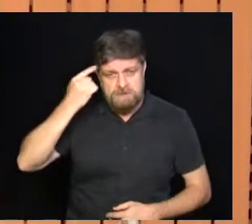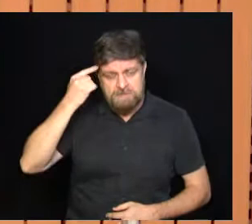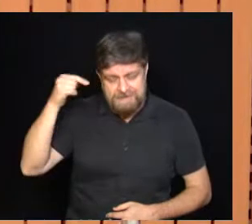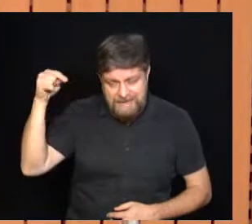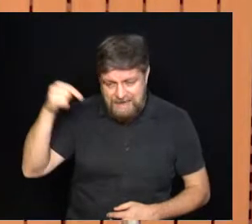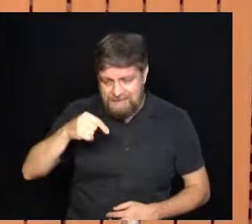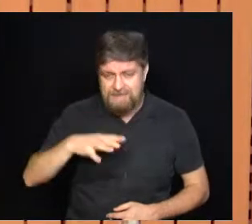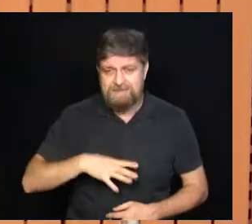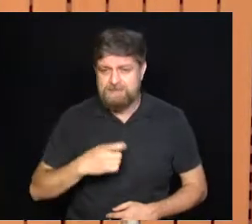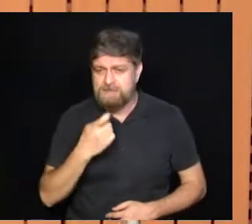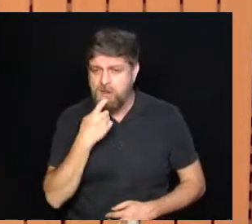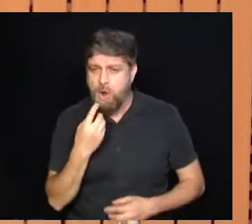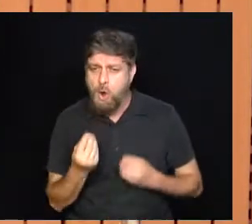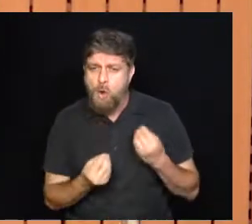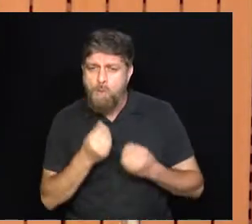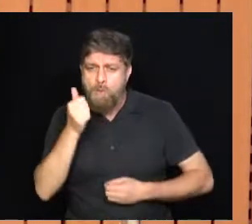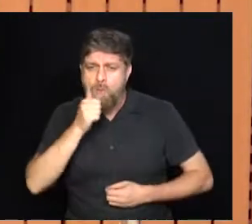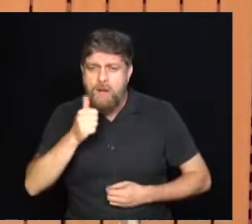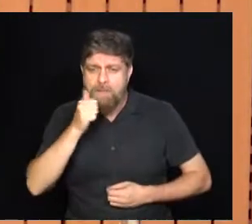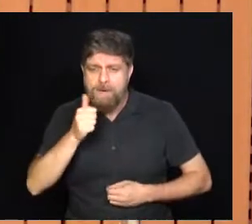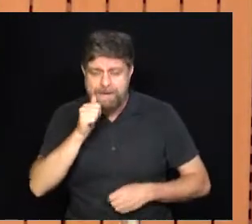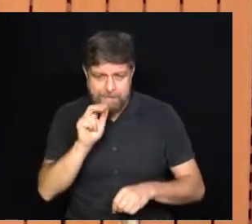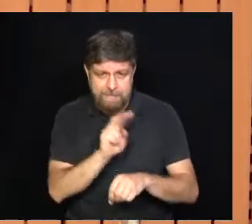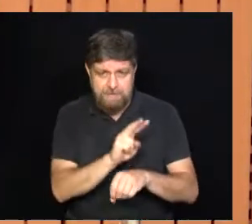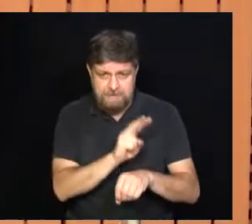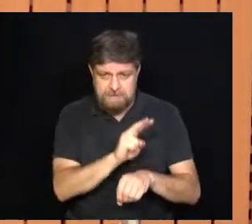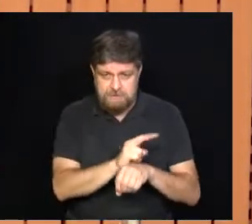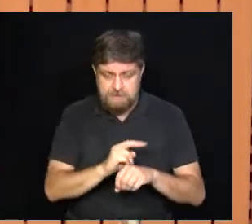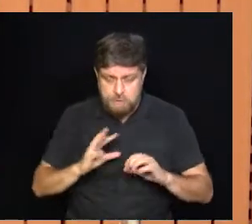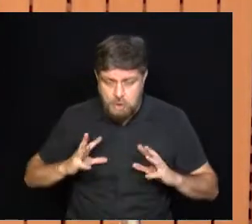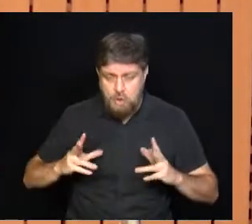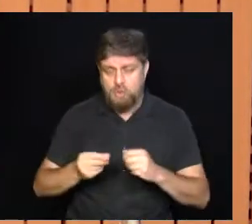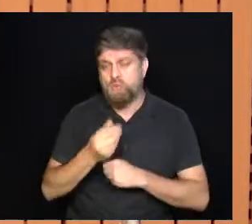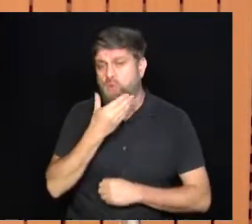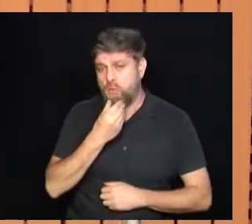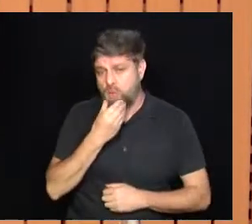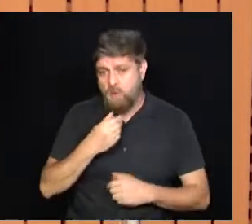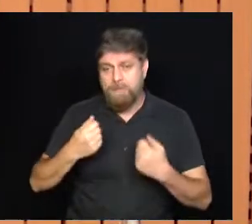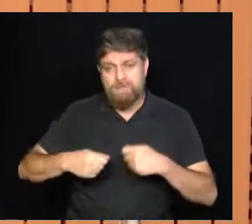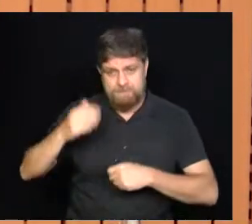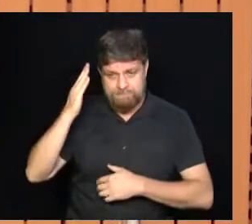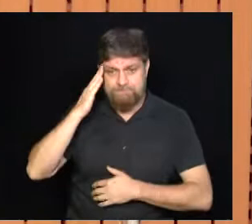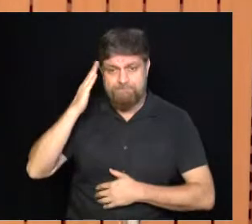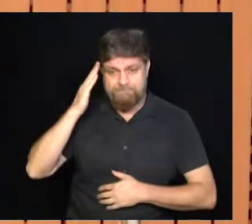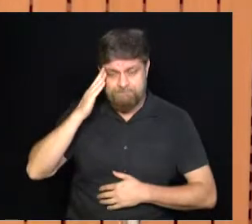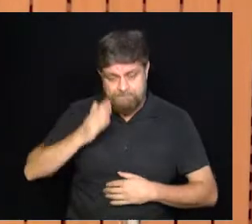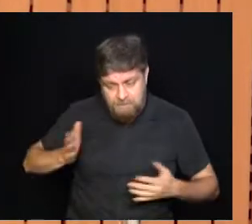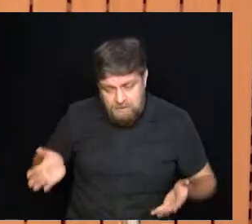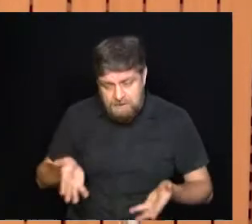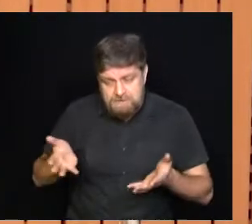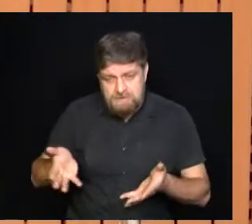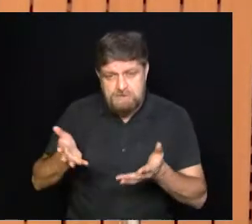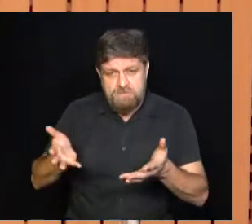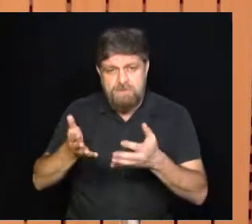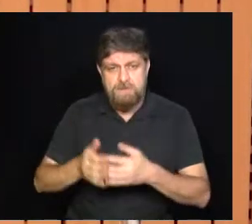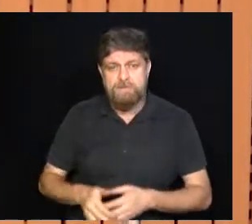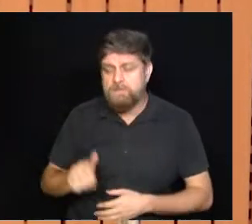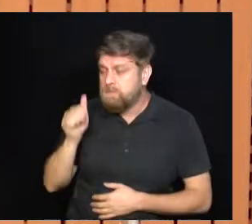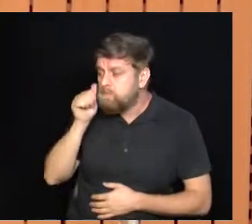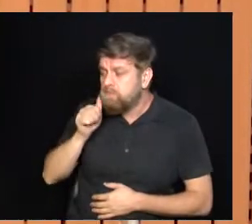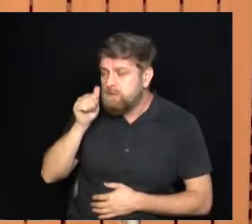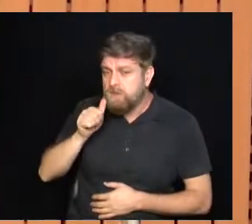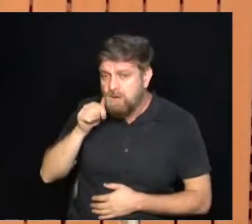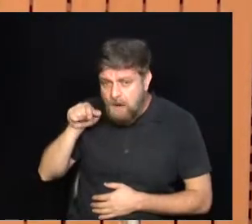mulher. Algo que é importante, que todos os homens devem conhecer, devem promover também, e as mulheres também